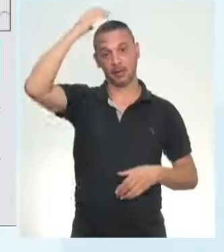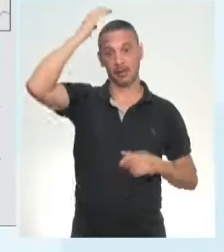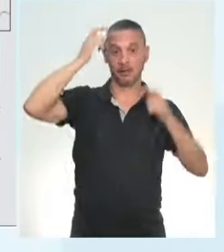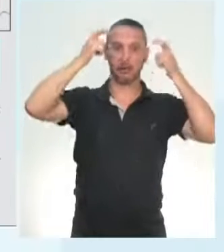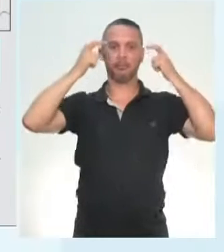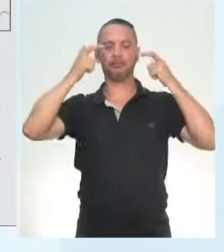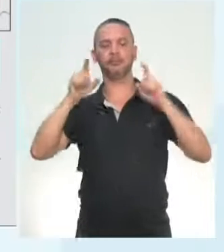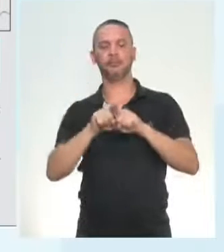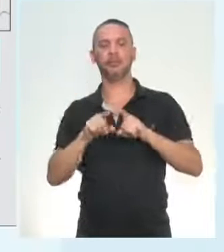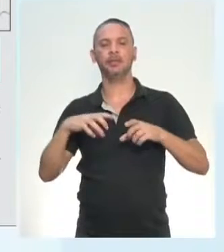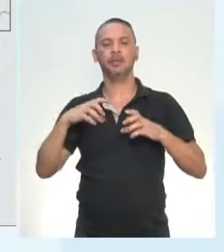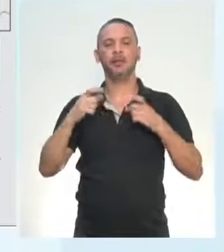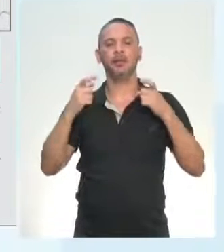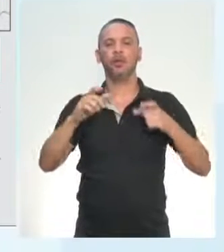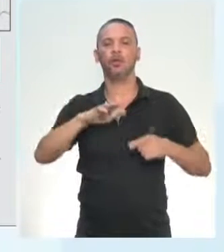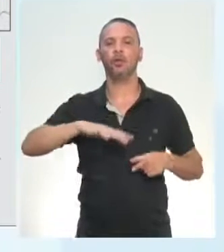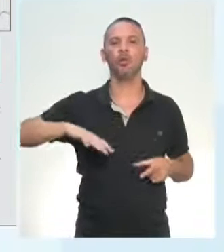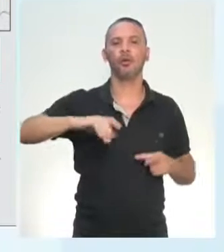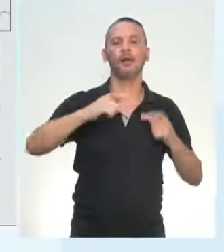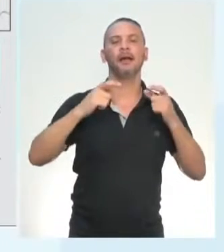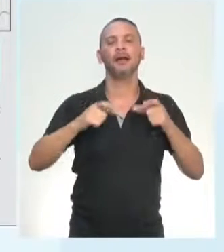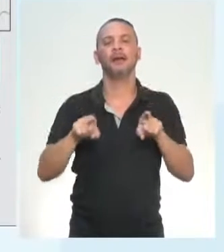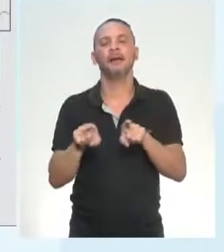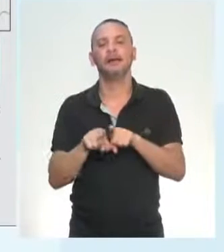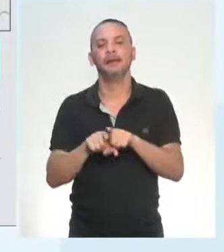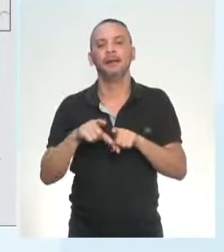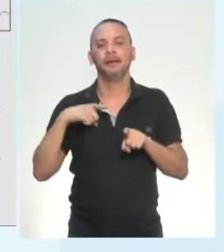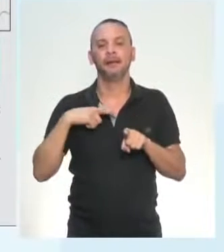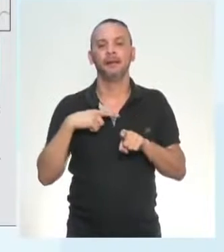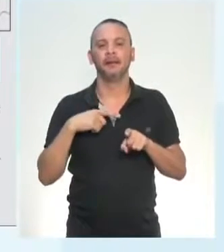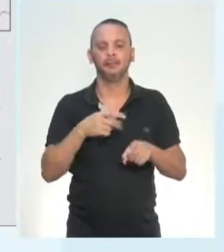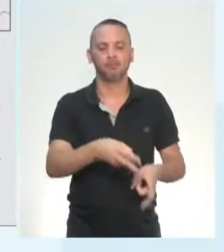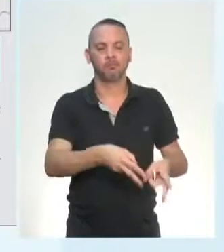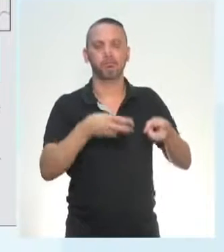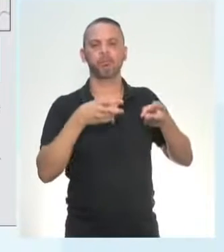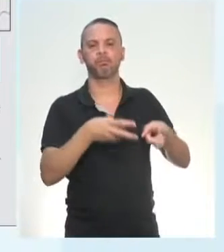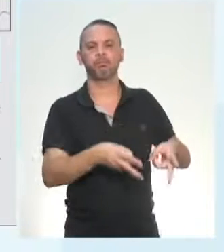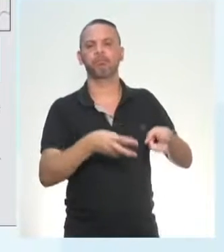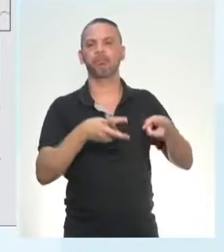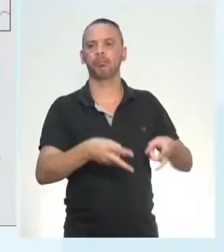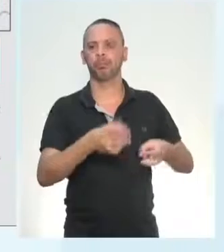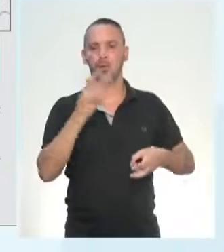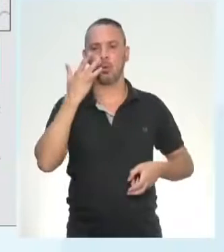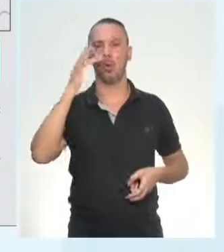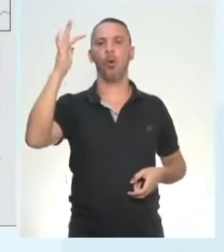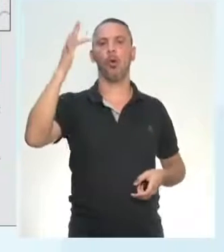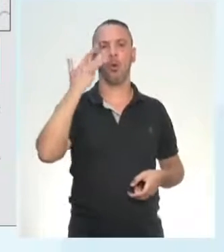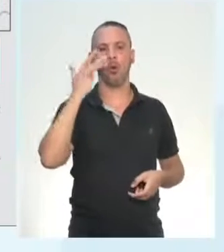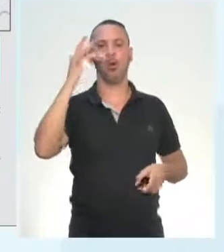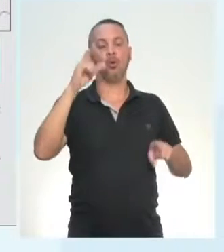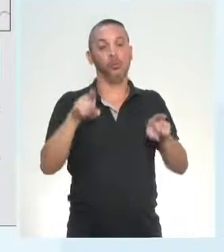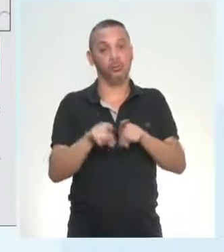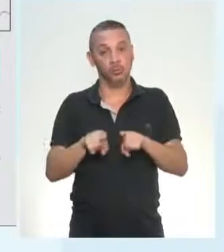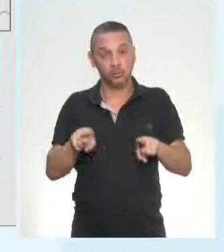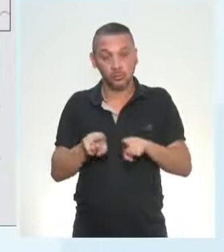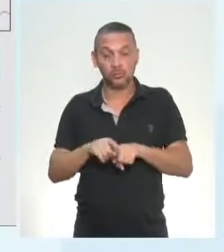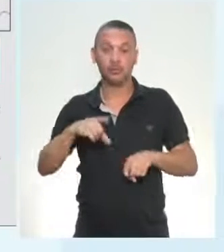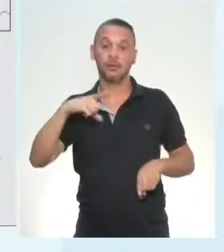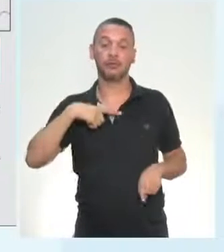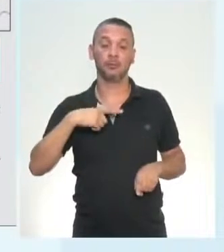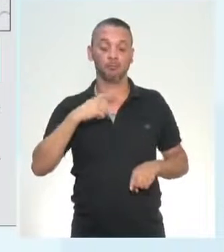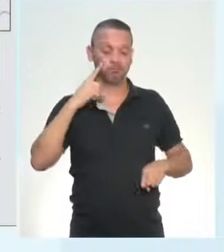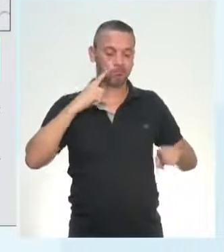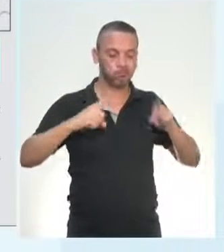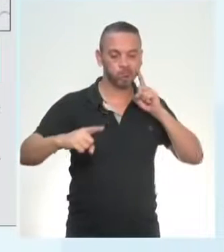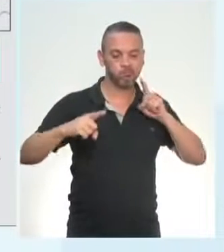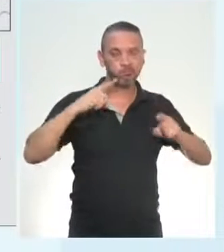impérios ricos também ali na extração do ouro, no comércio do ouro e até mesmo o domínio